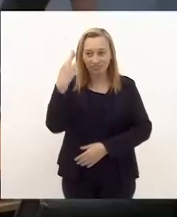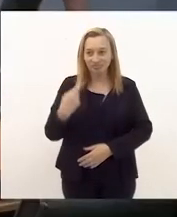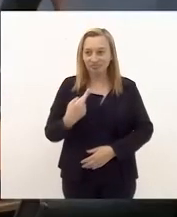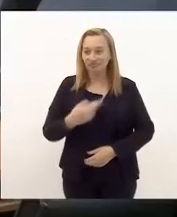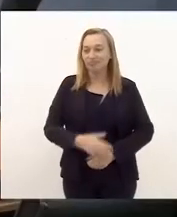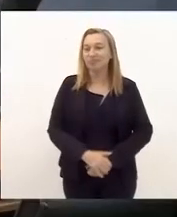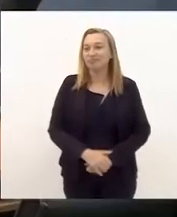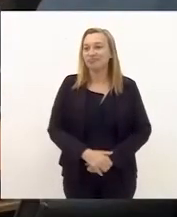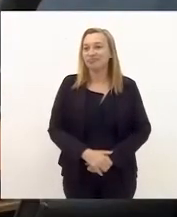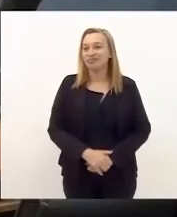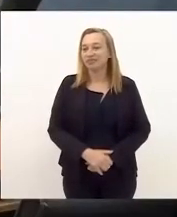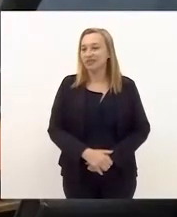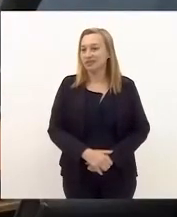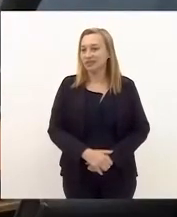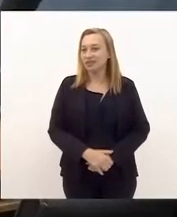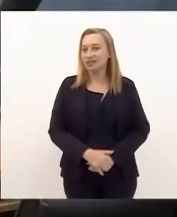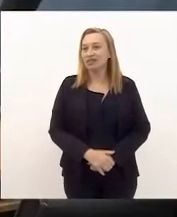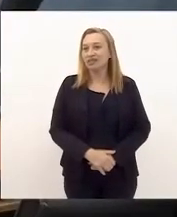Souza.